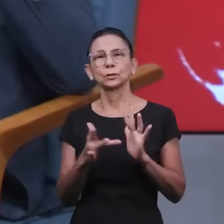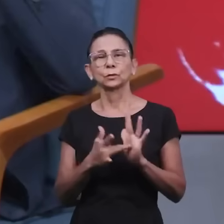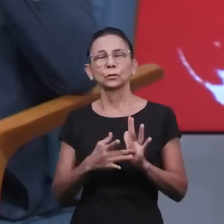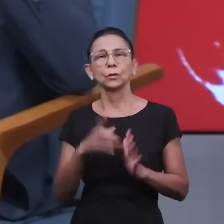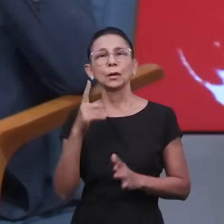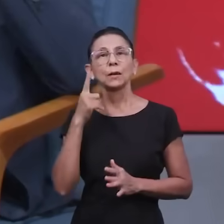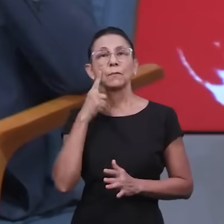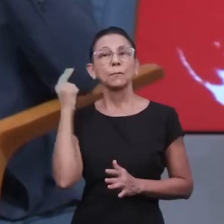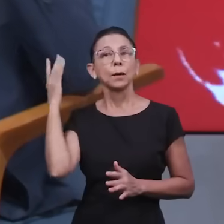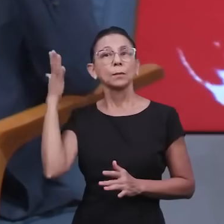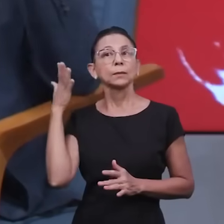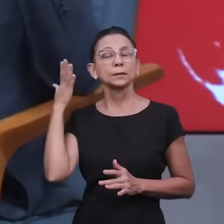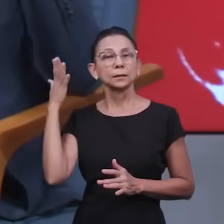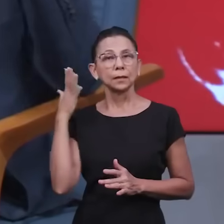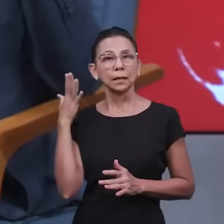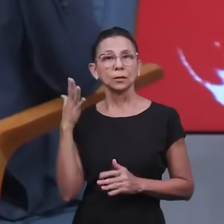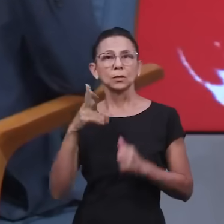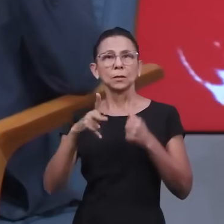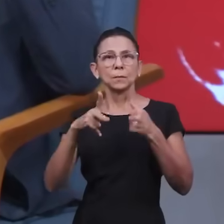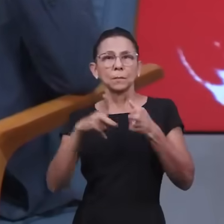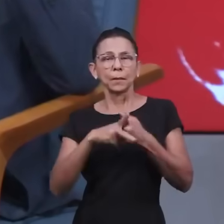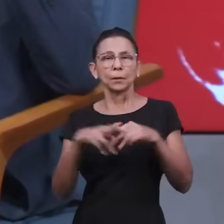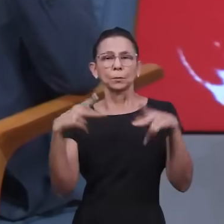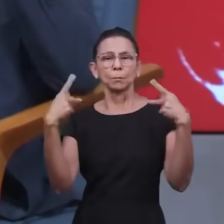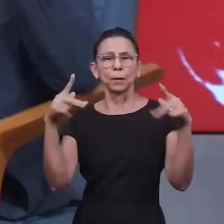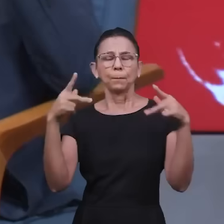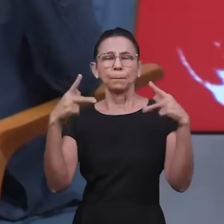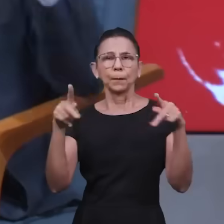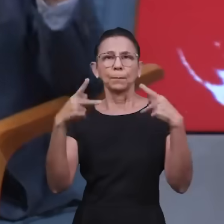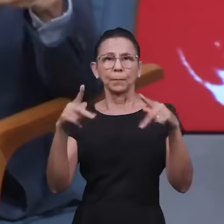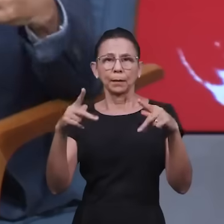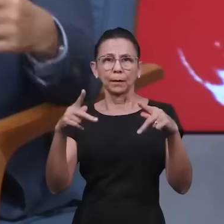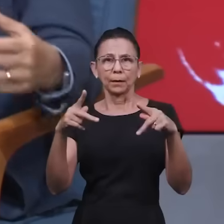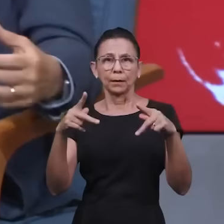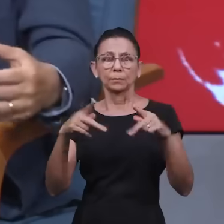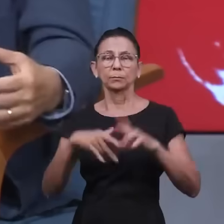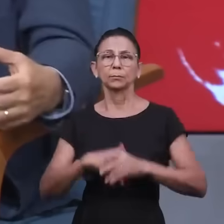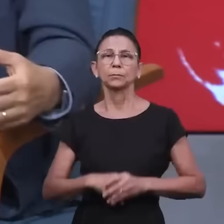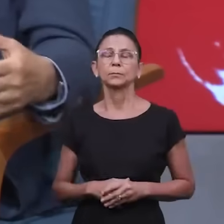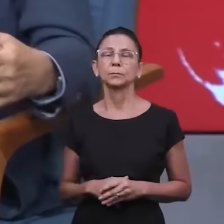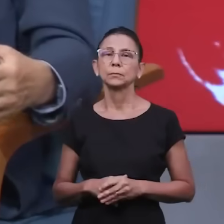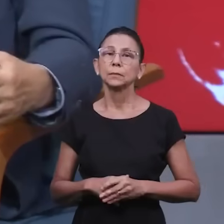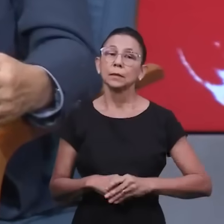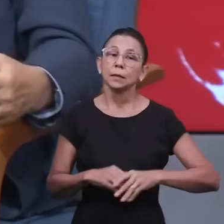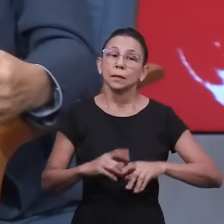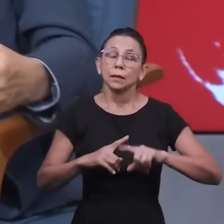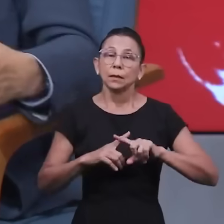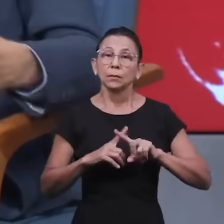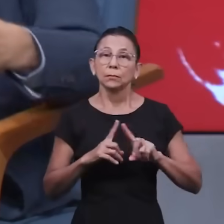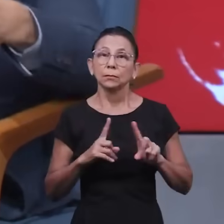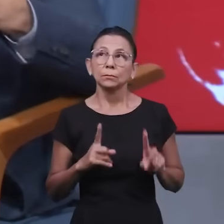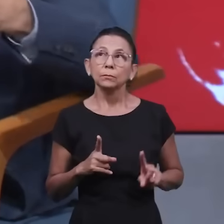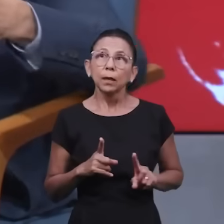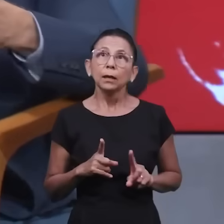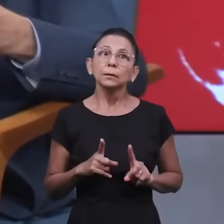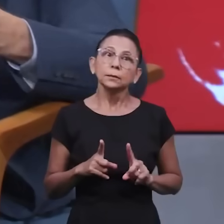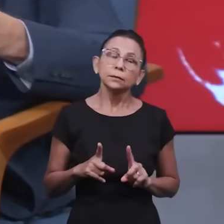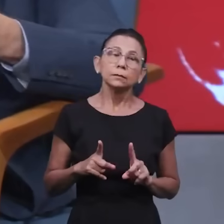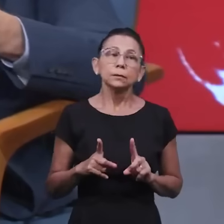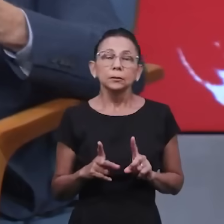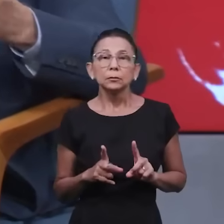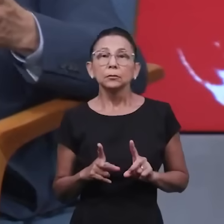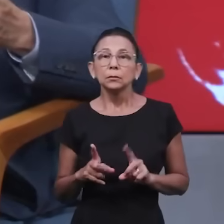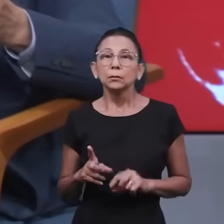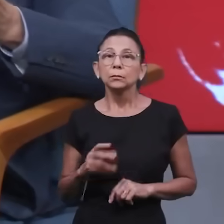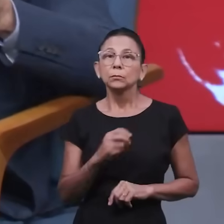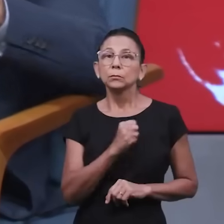completamente fora do normal, e os apóstolos se sentiram muito limitados